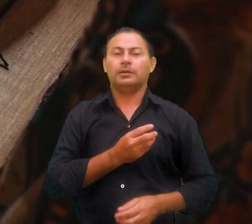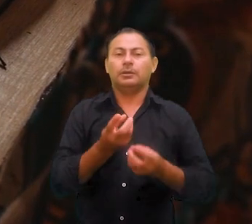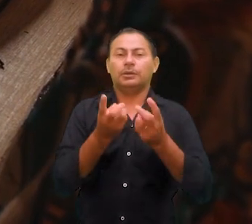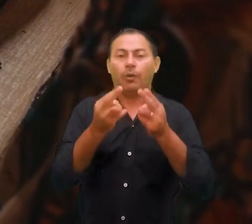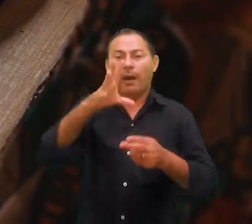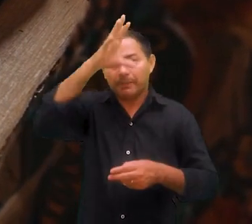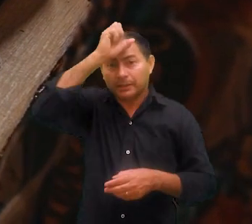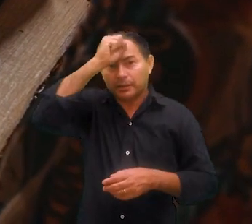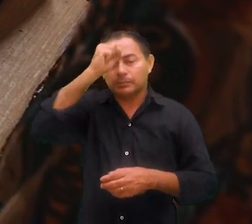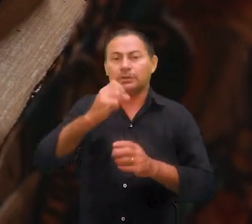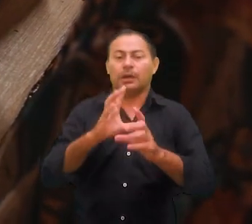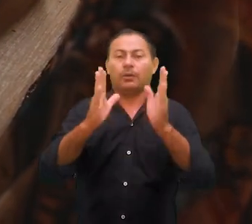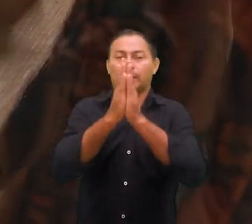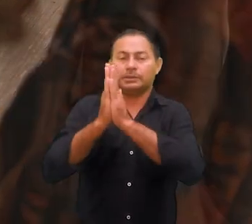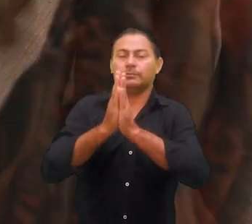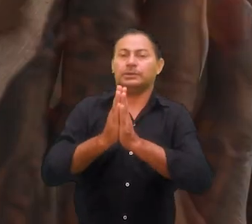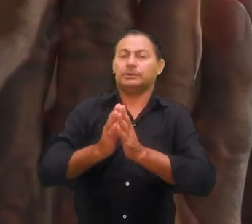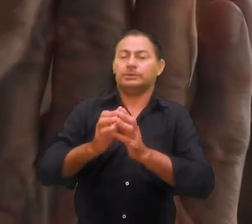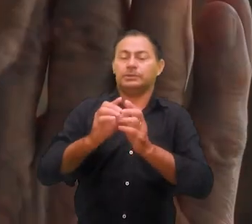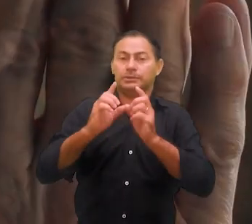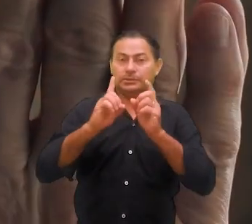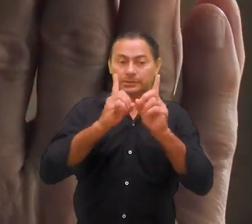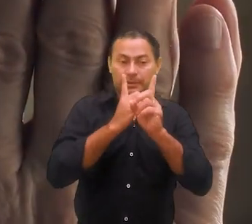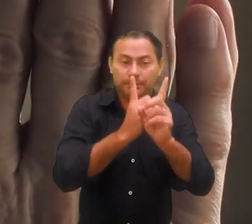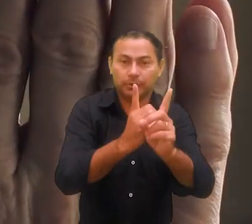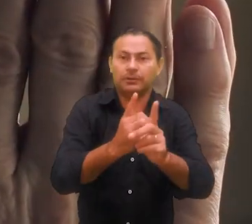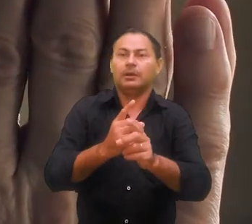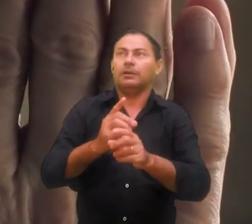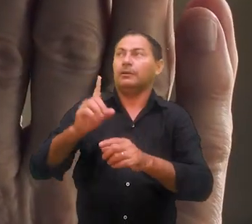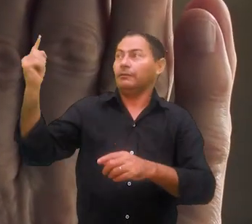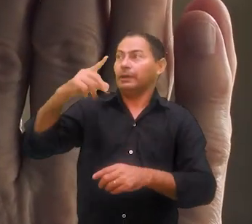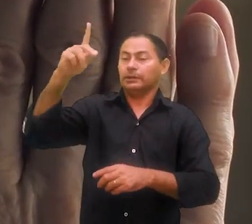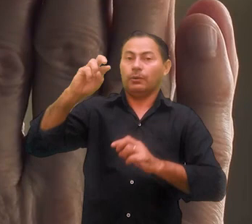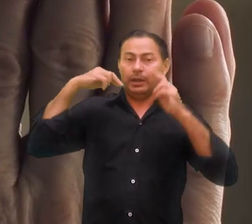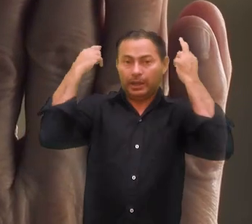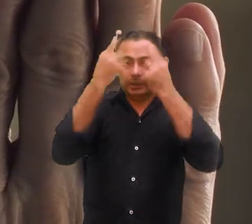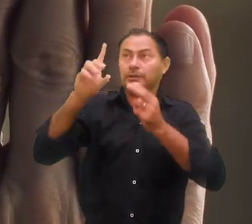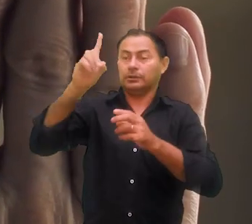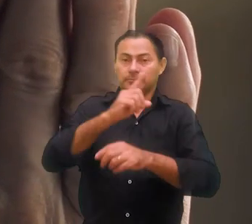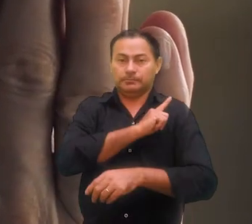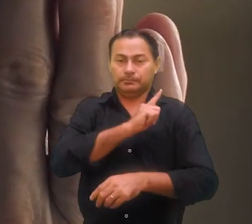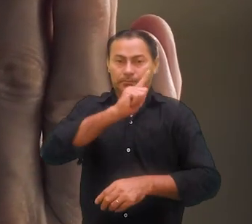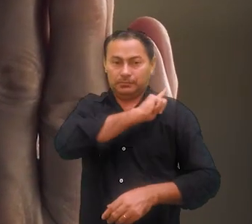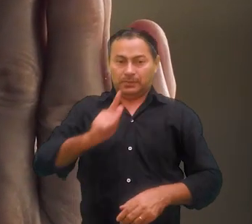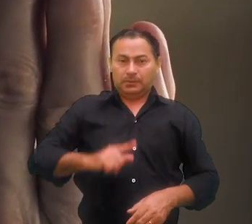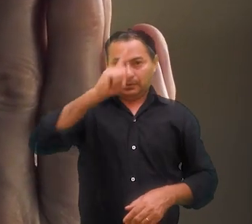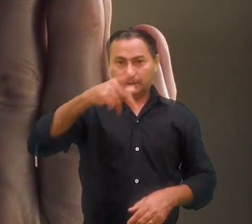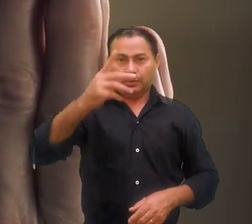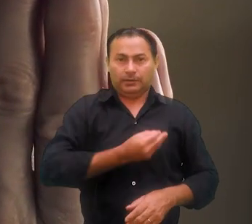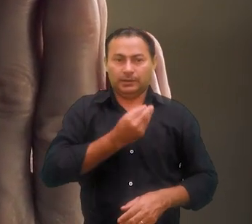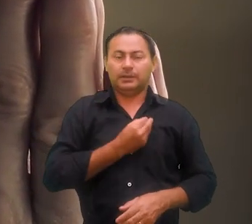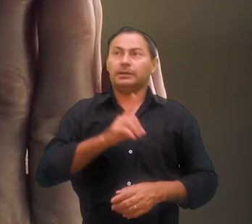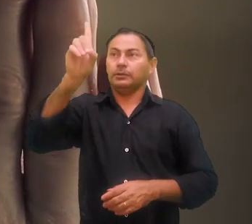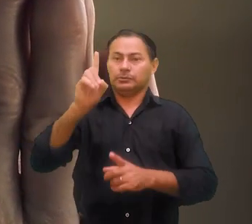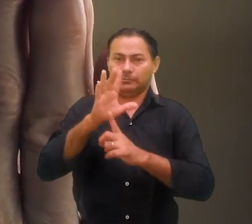sua vida, como aprendemos na oração do discípulo. Venha o teu reino. Deus governando sua vida e você fazendo dia a dia